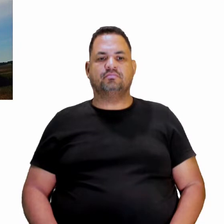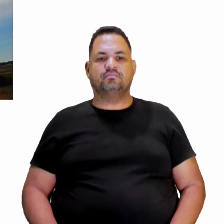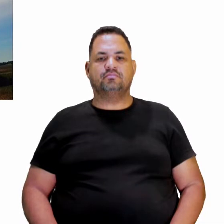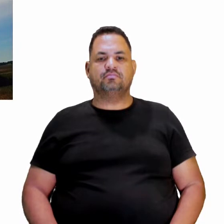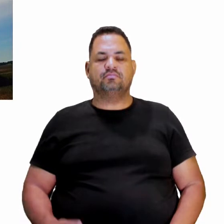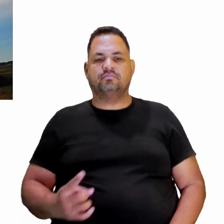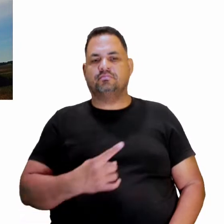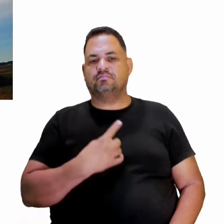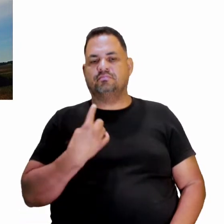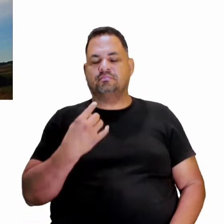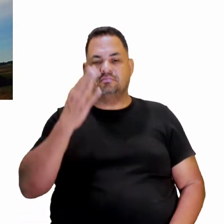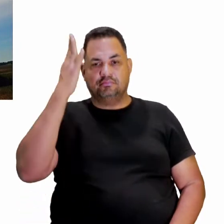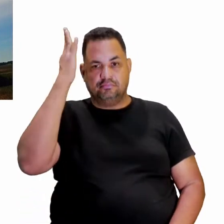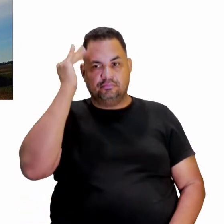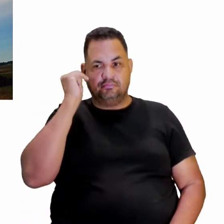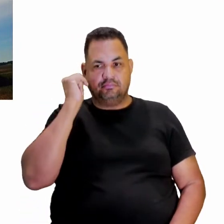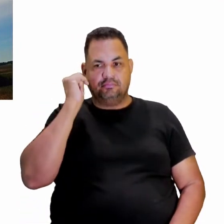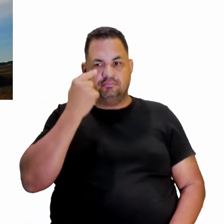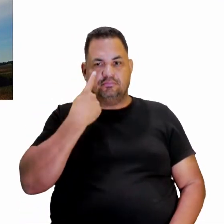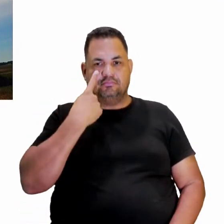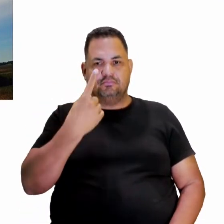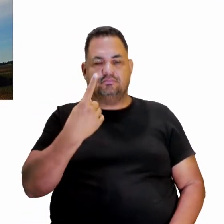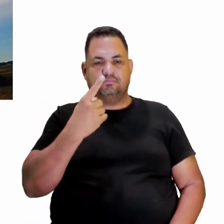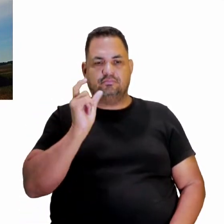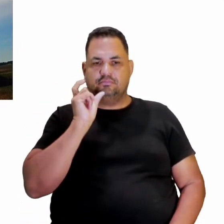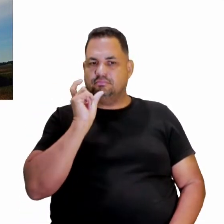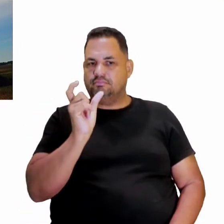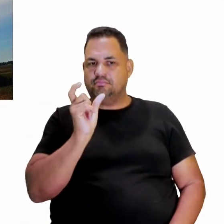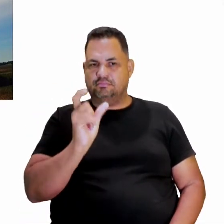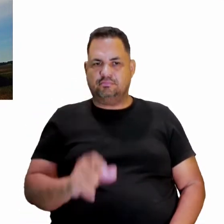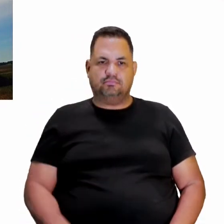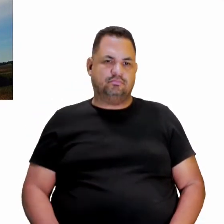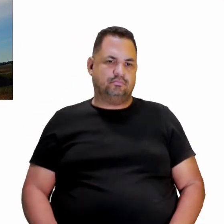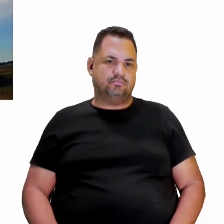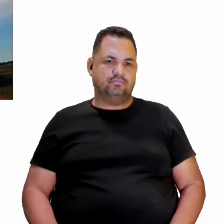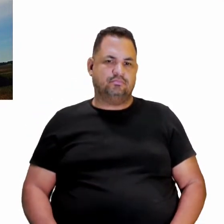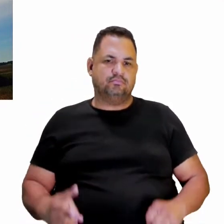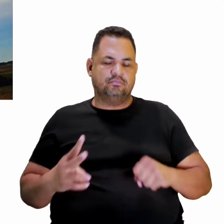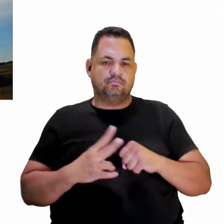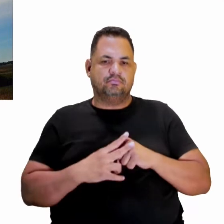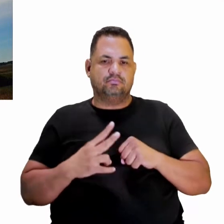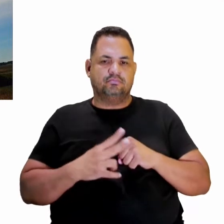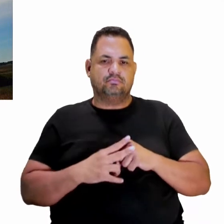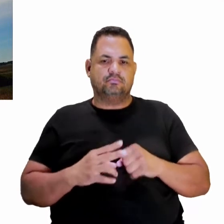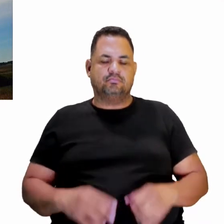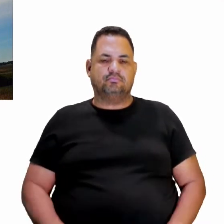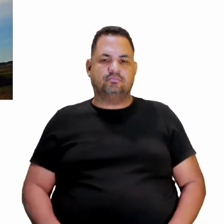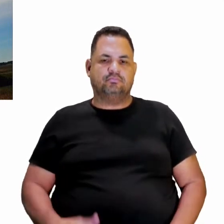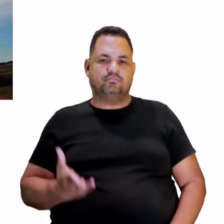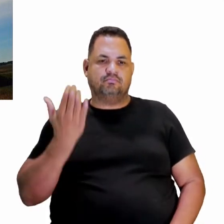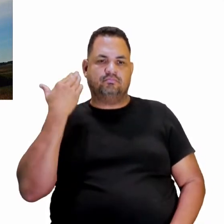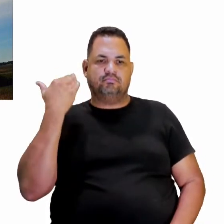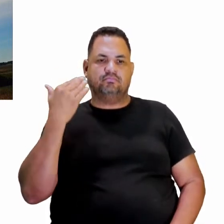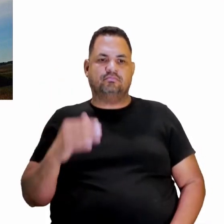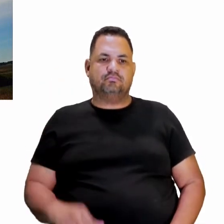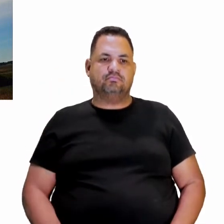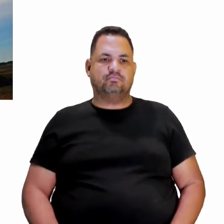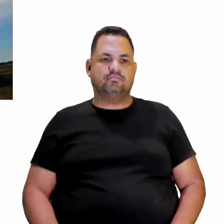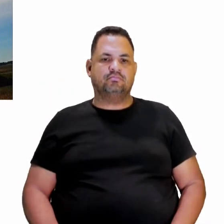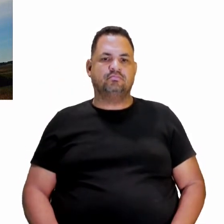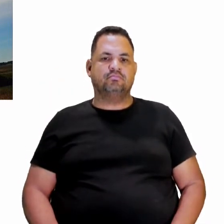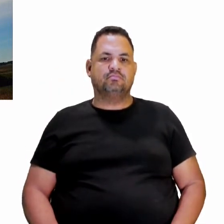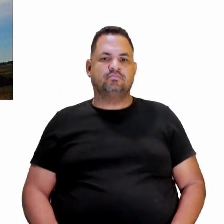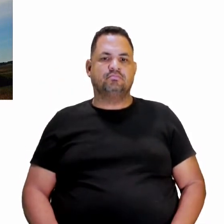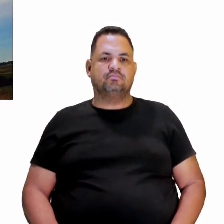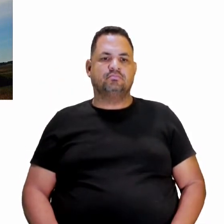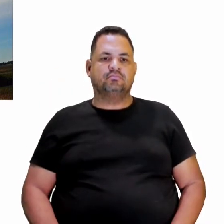mundo já sabe, toda vez que ver essa palavra vai ser aquele verbo go, né? O passado do verbo go.